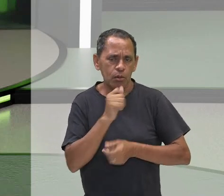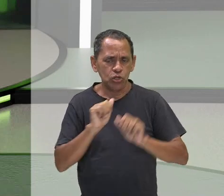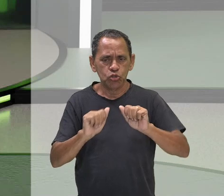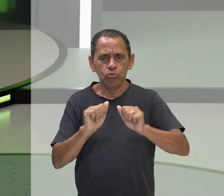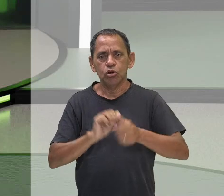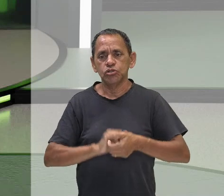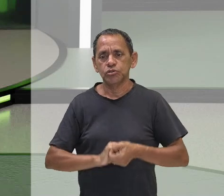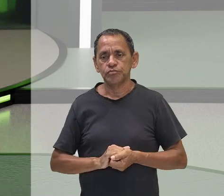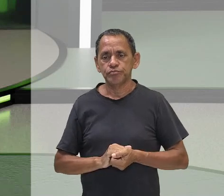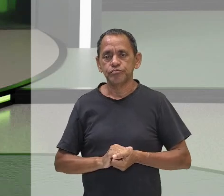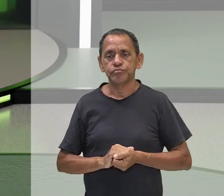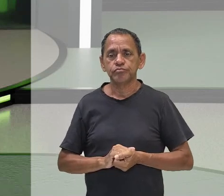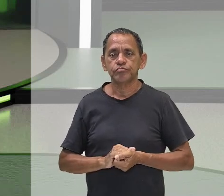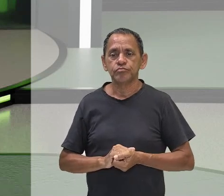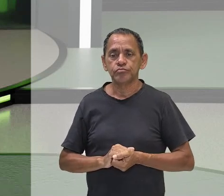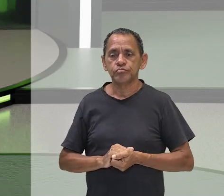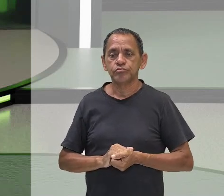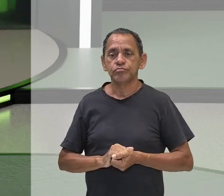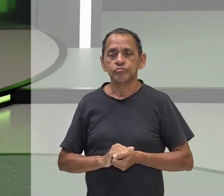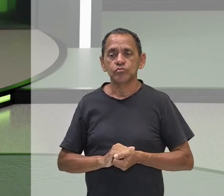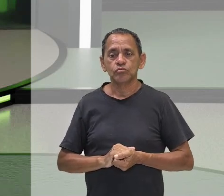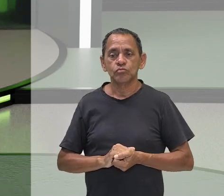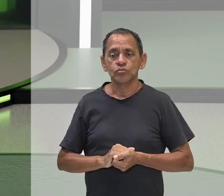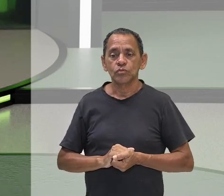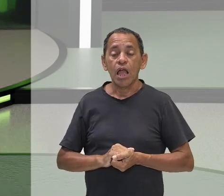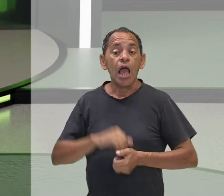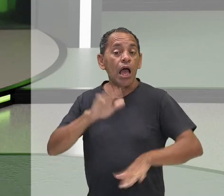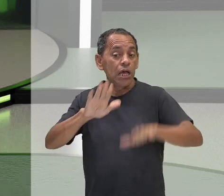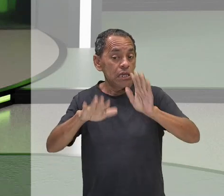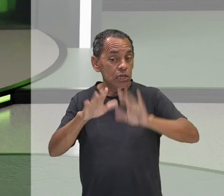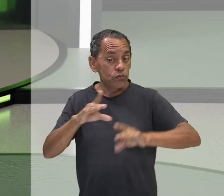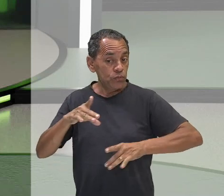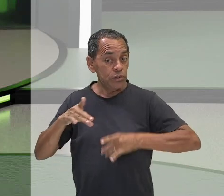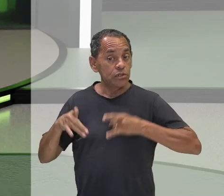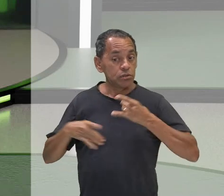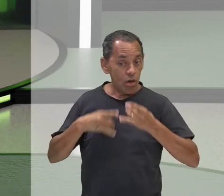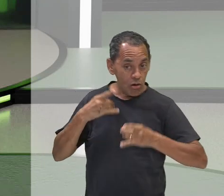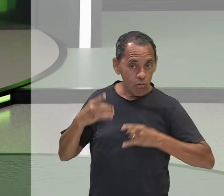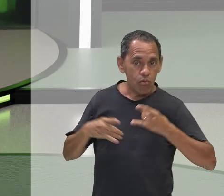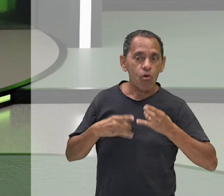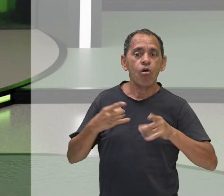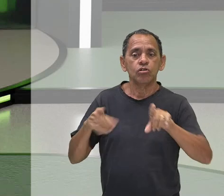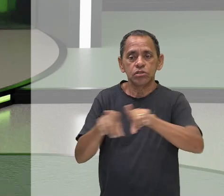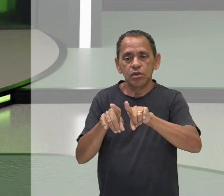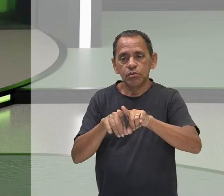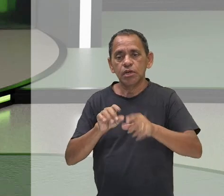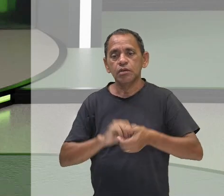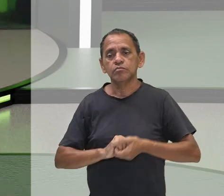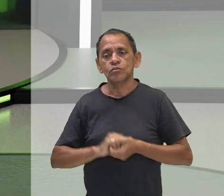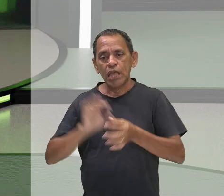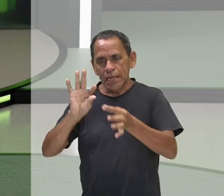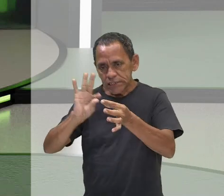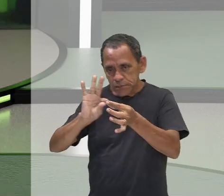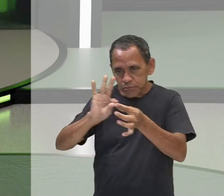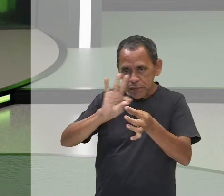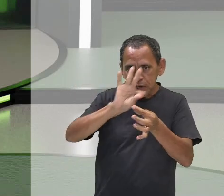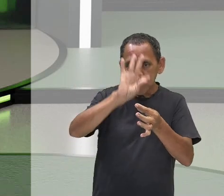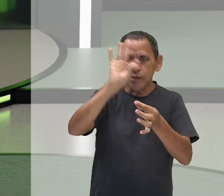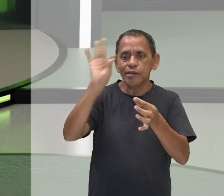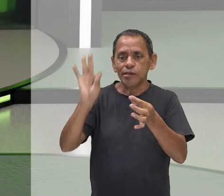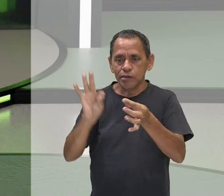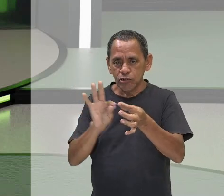hormônios. Caso contrário, às vezes, por incrível que pareça, o ciclo ele pode ser